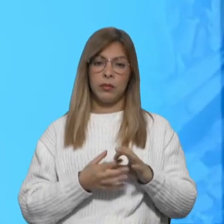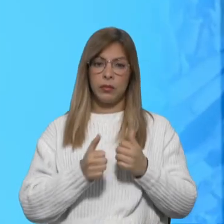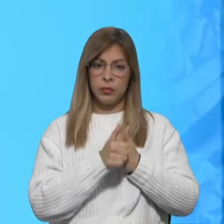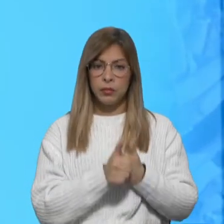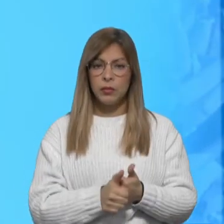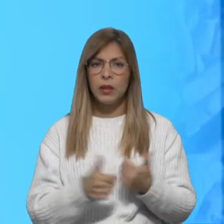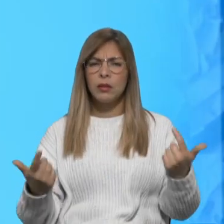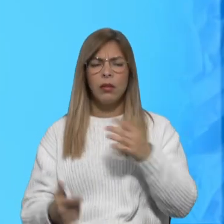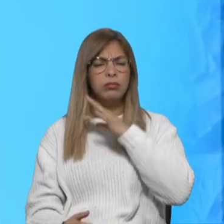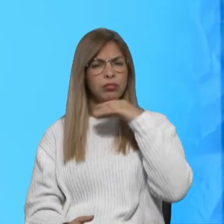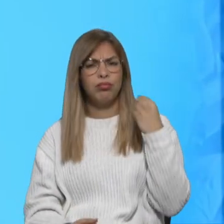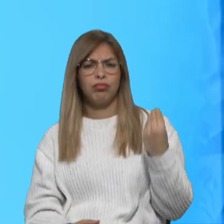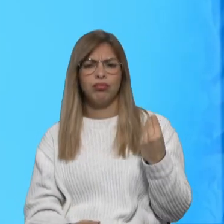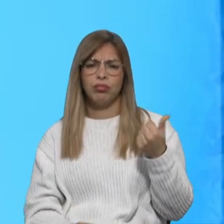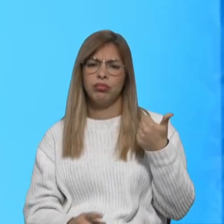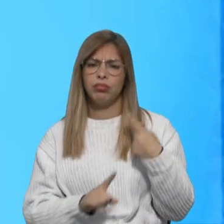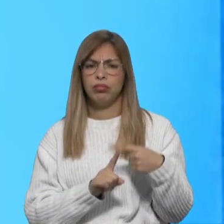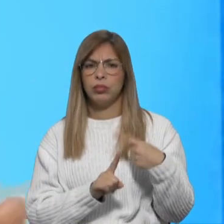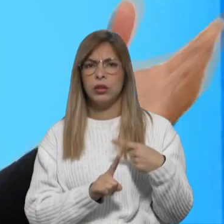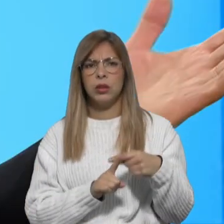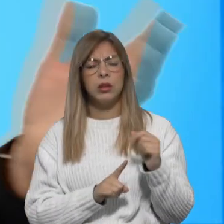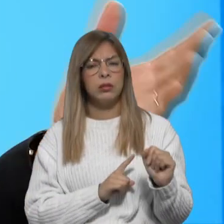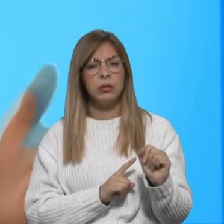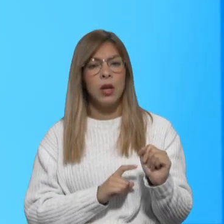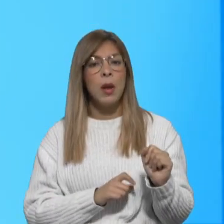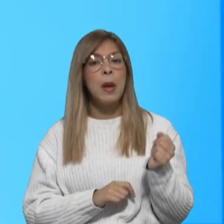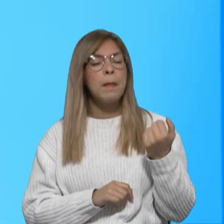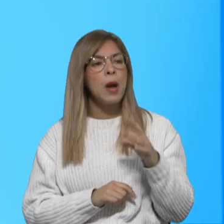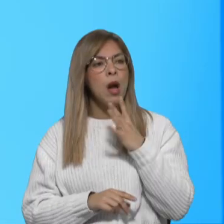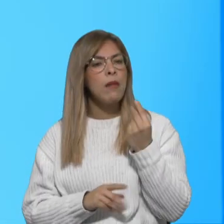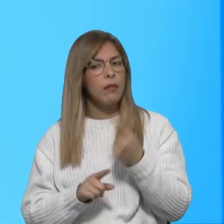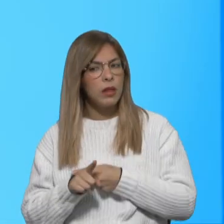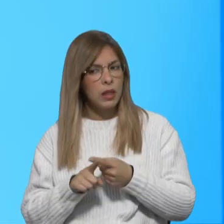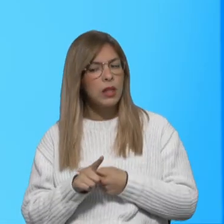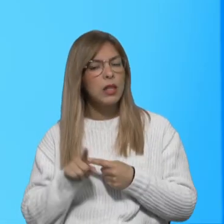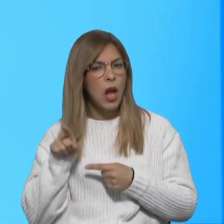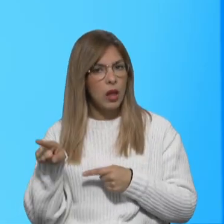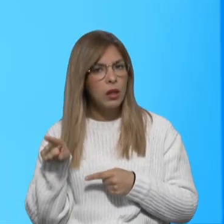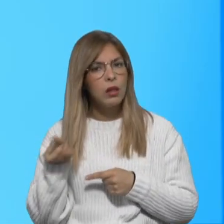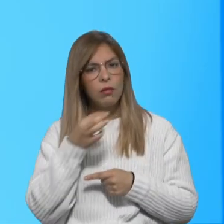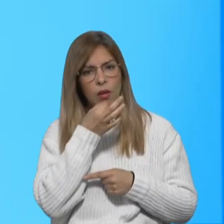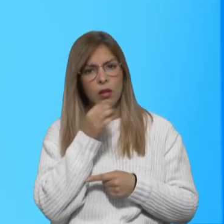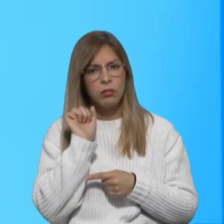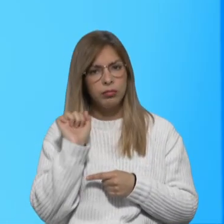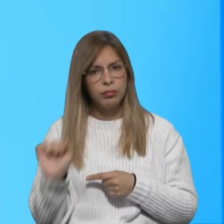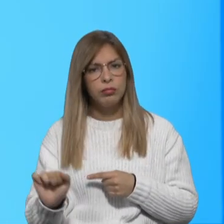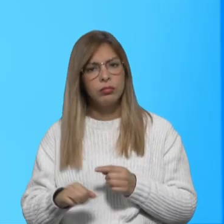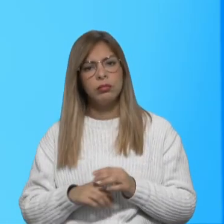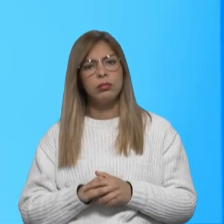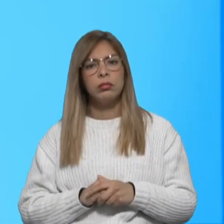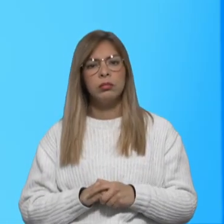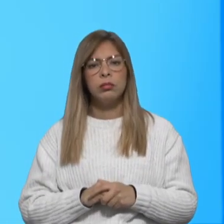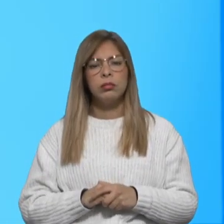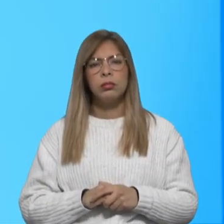é fascinante do ponto de vista de um crente, creio eu. Portanto, por isso é que é muito interessante esta iniciativa. Já agora,